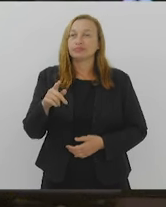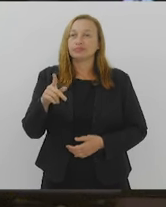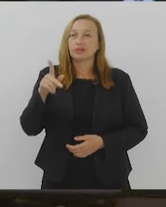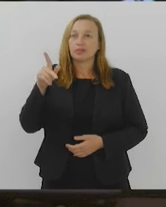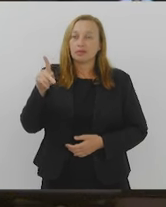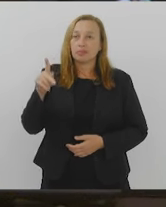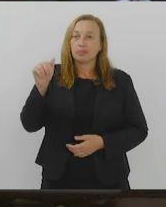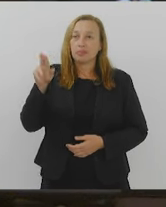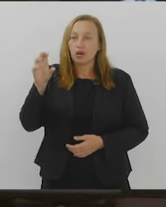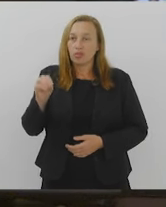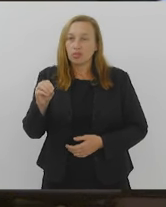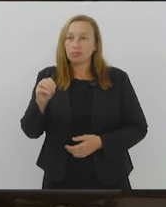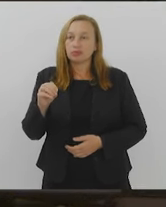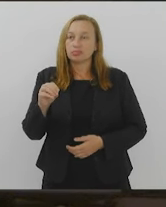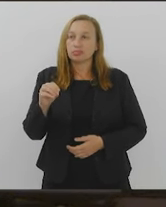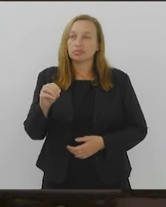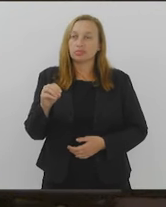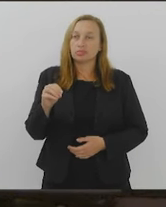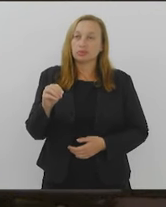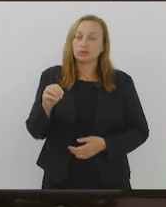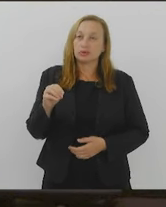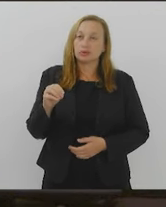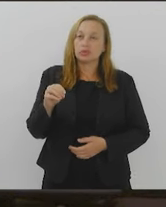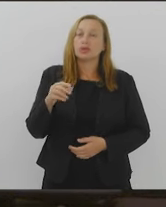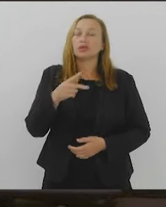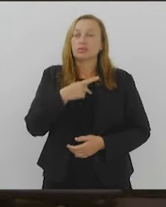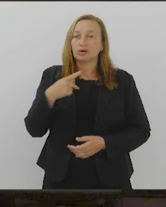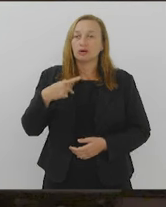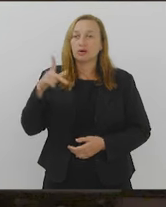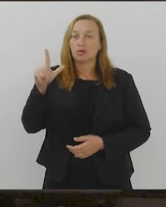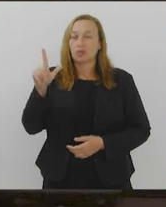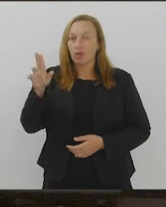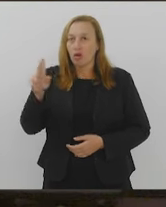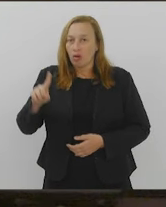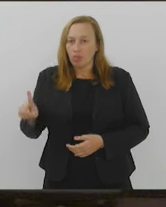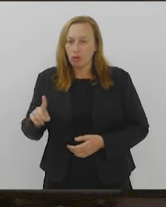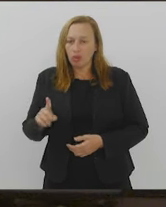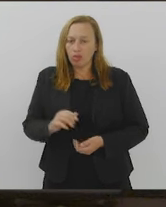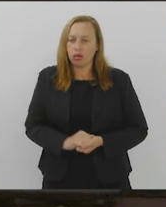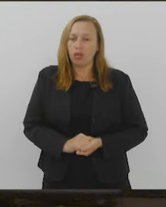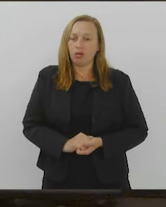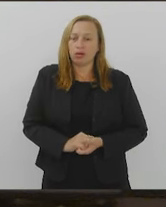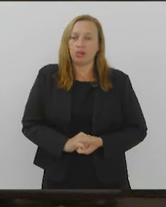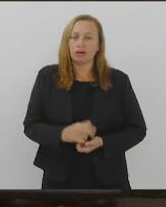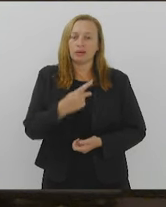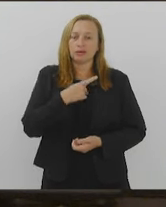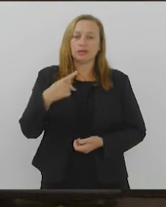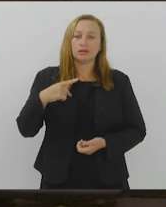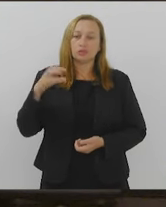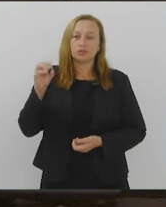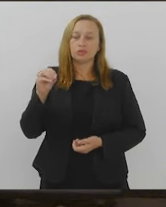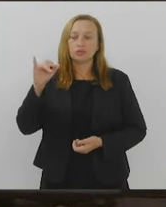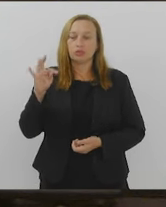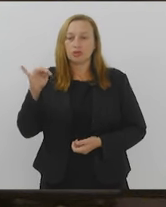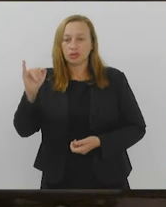Jorge Lima, o pastor Luiz da Silva Furtado, o pastor Antônio Jorge Alves,